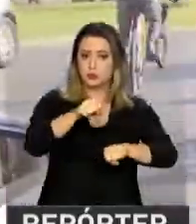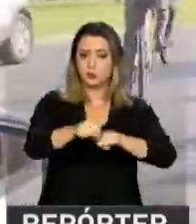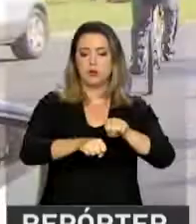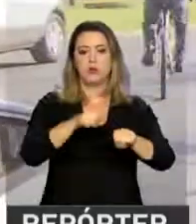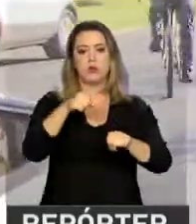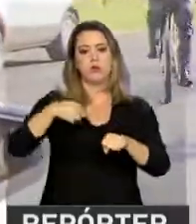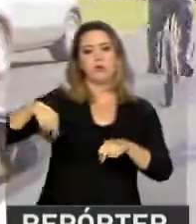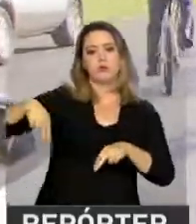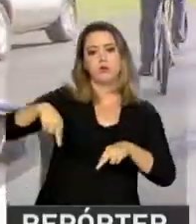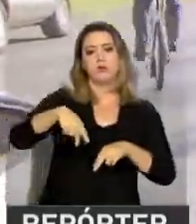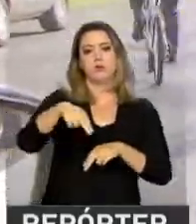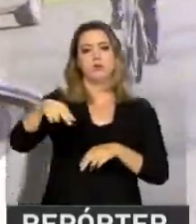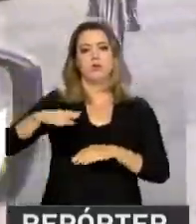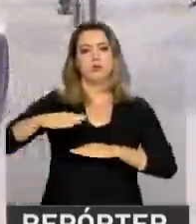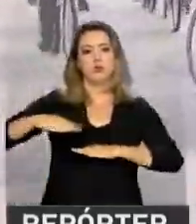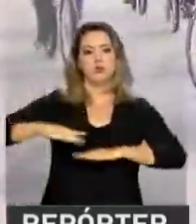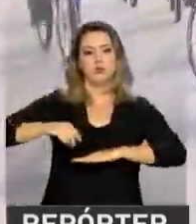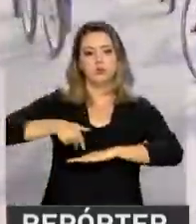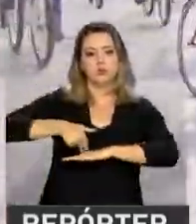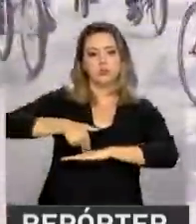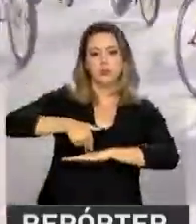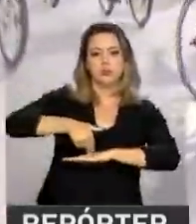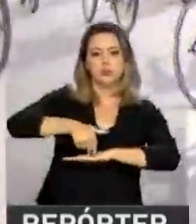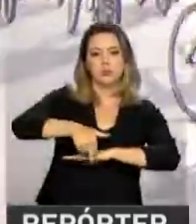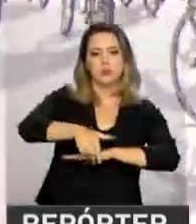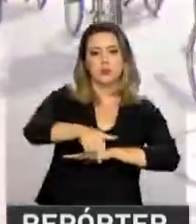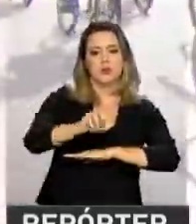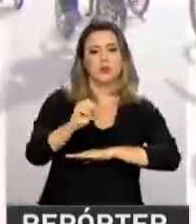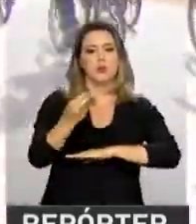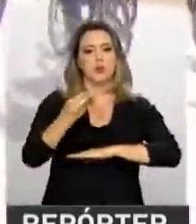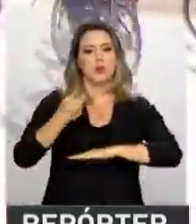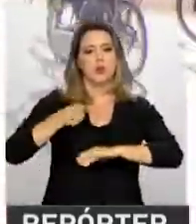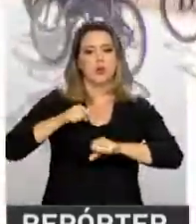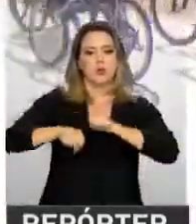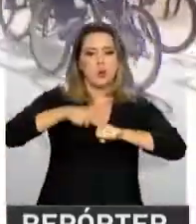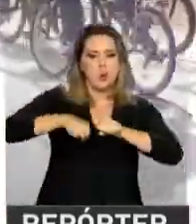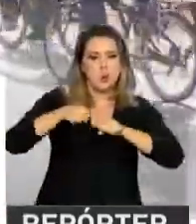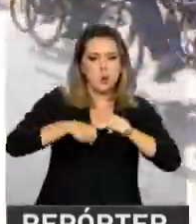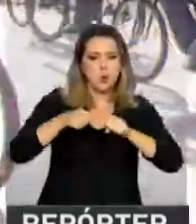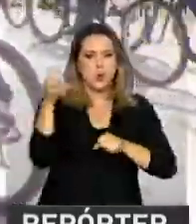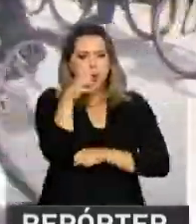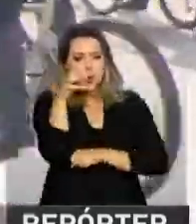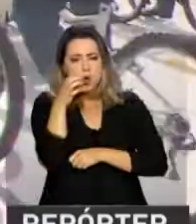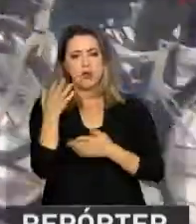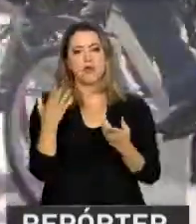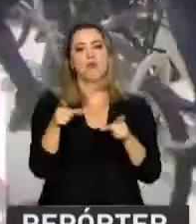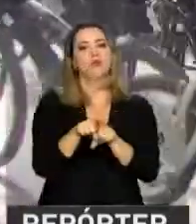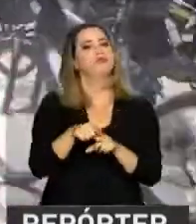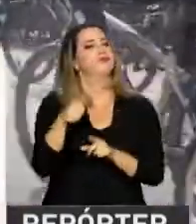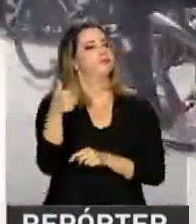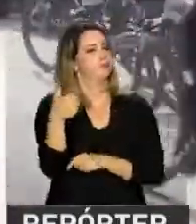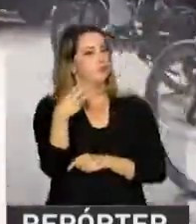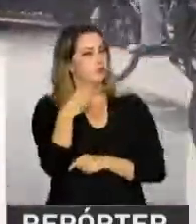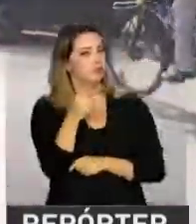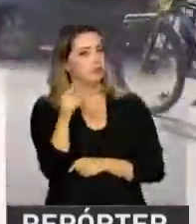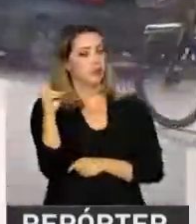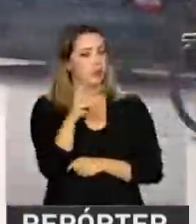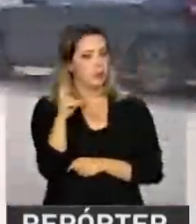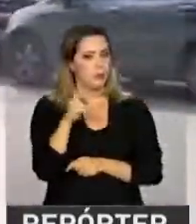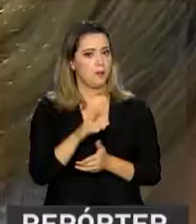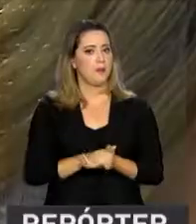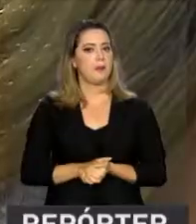circular pelos passeios ou que a de forma agressiva a multa nesses casos é de 130 reais e dezesseis